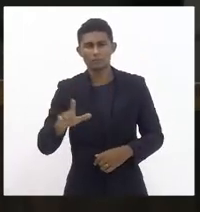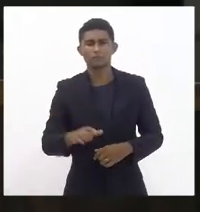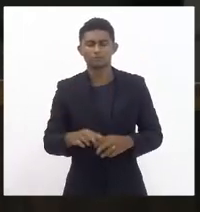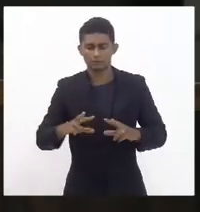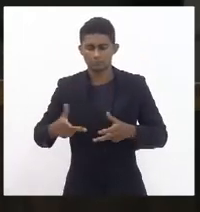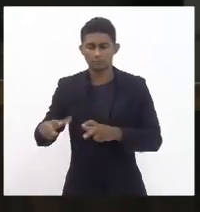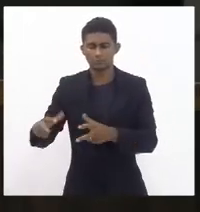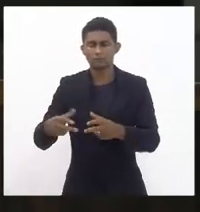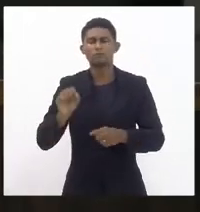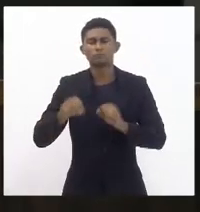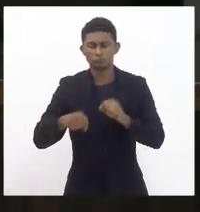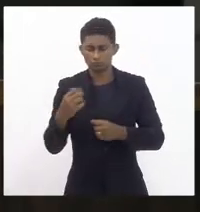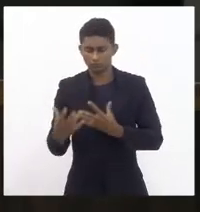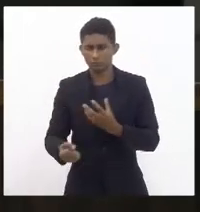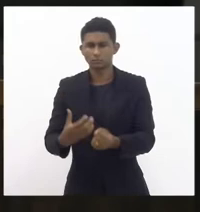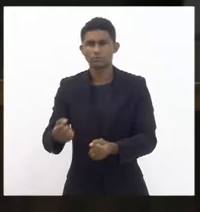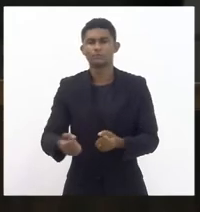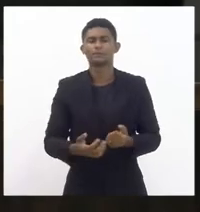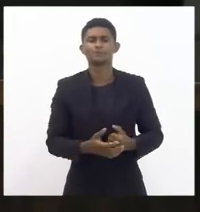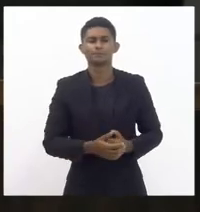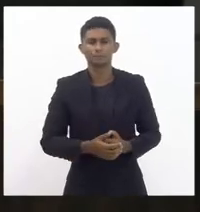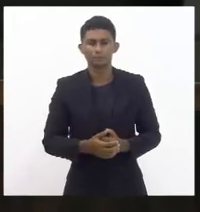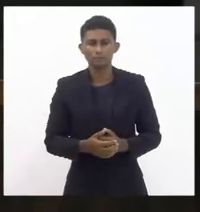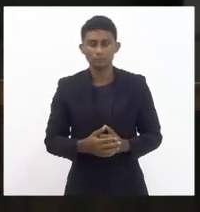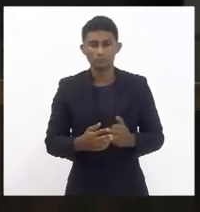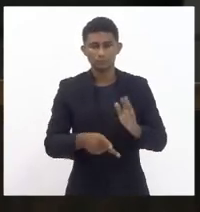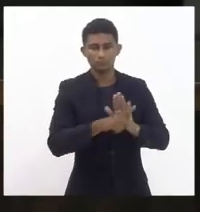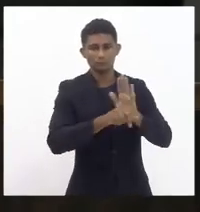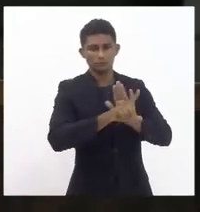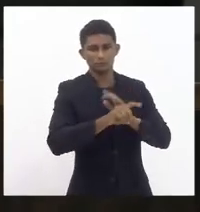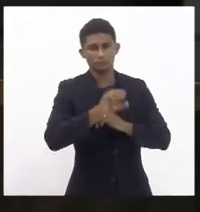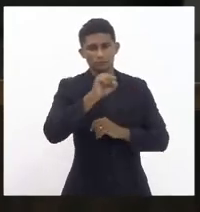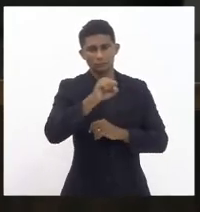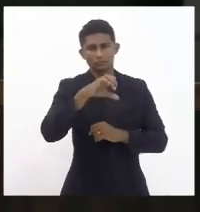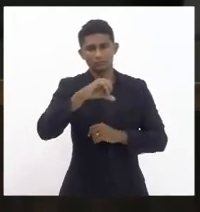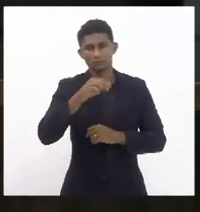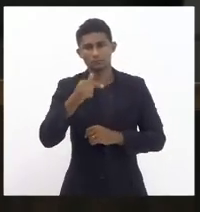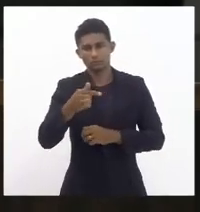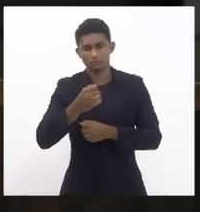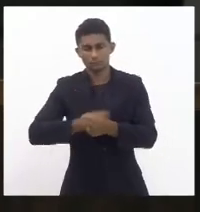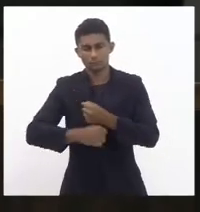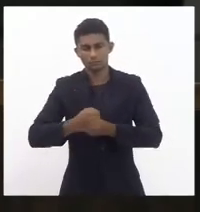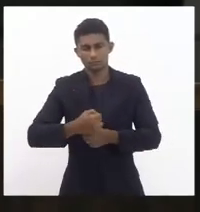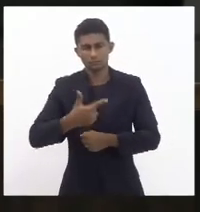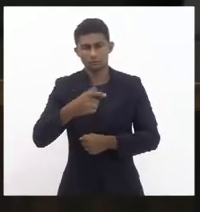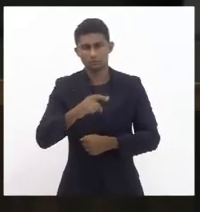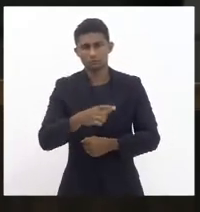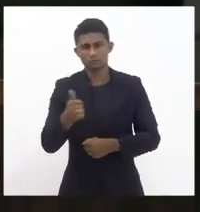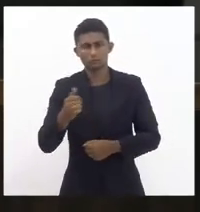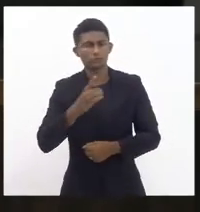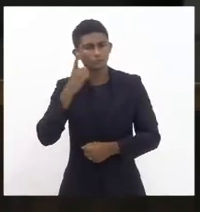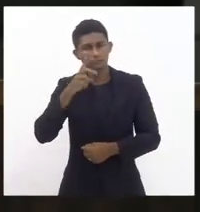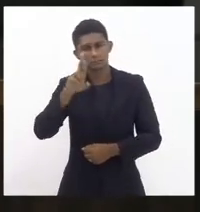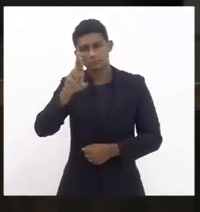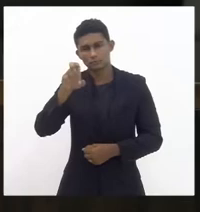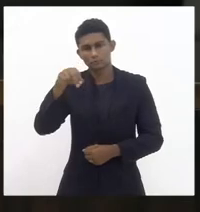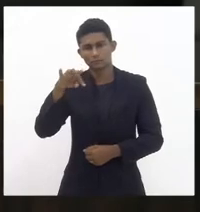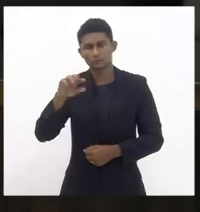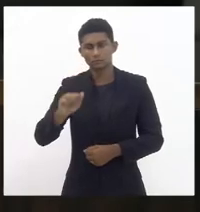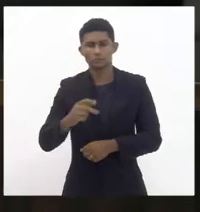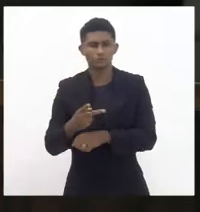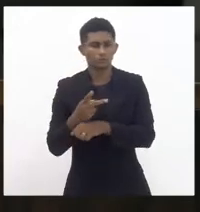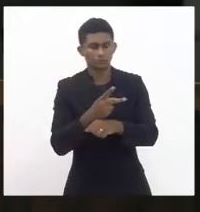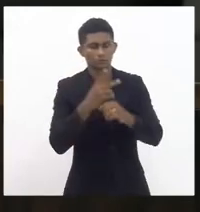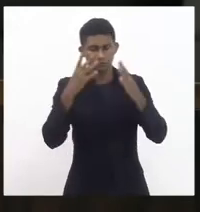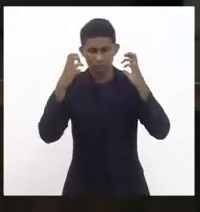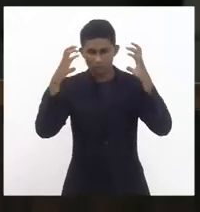e proposições externas favorável deputados Sérgio Fernandes polegada e a solução 897 21 autoria deputada Renata consegue o país Marielle